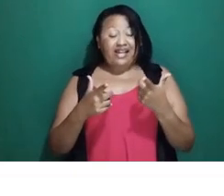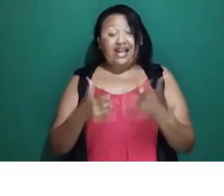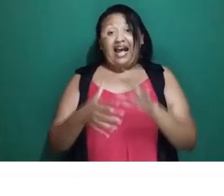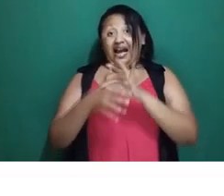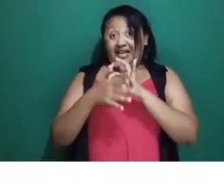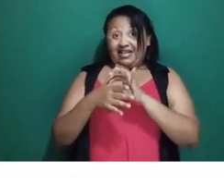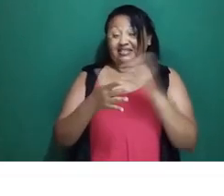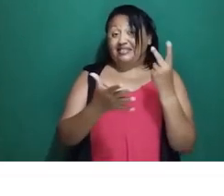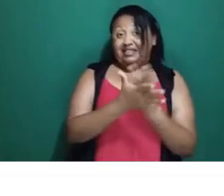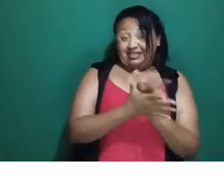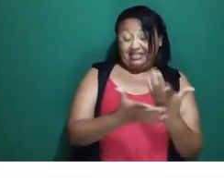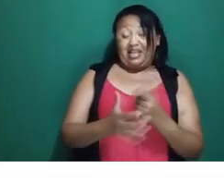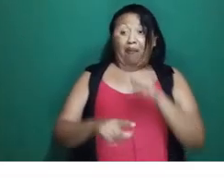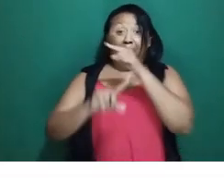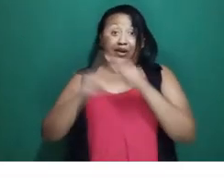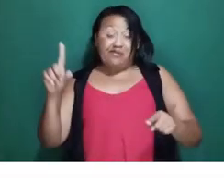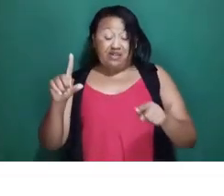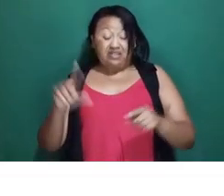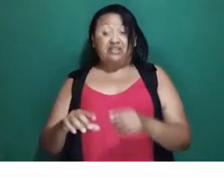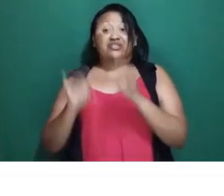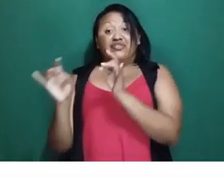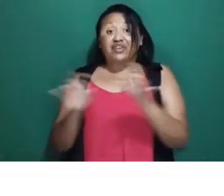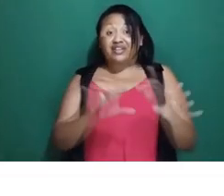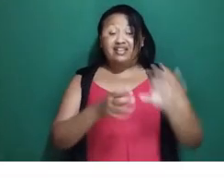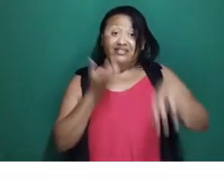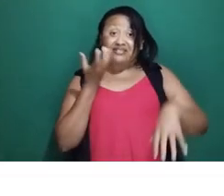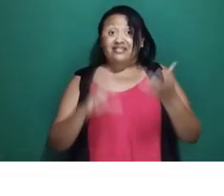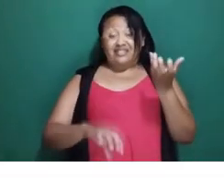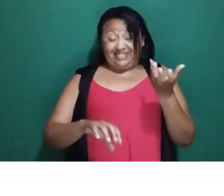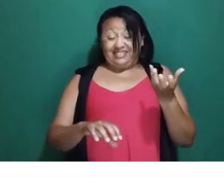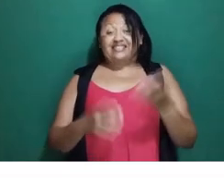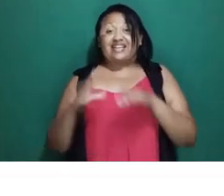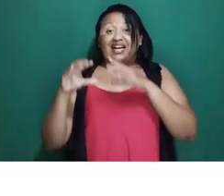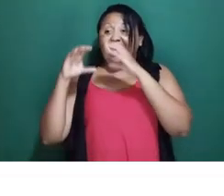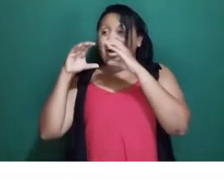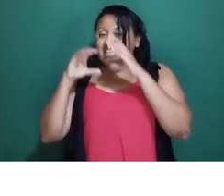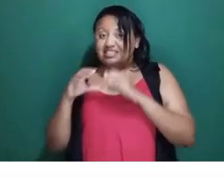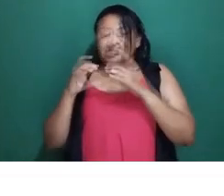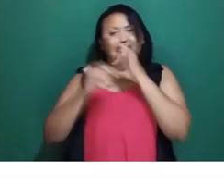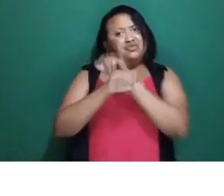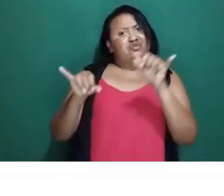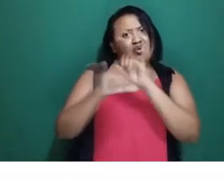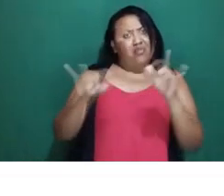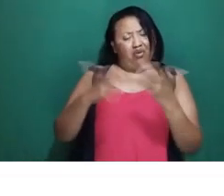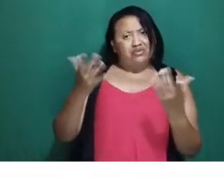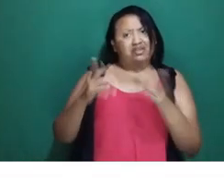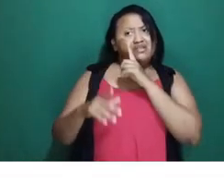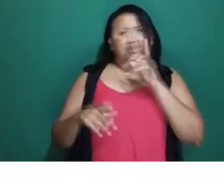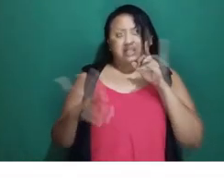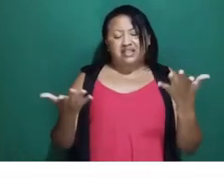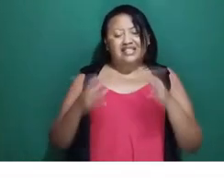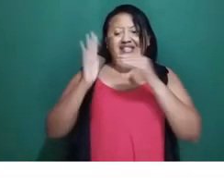de ser proibido de vender o sanduíches no distrito federal o McDonald's informou na tarde desta terça-feira dia 29